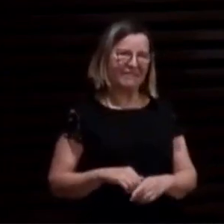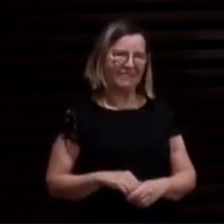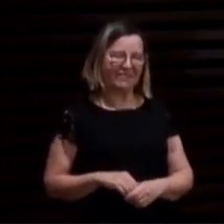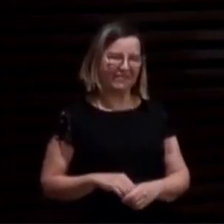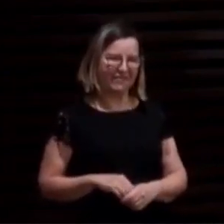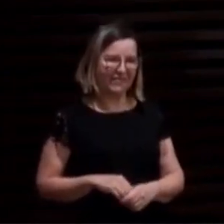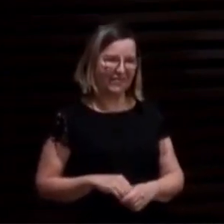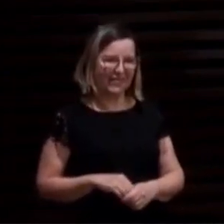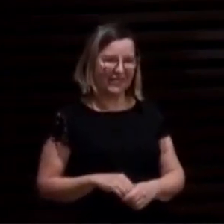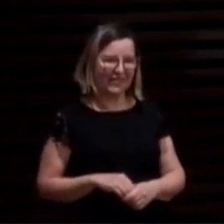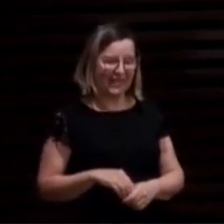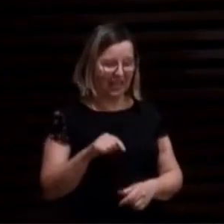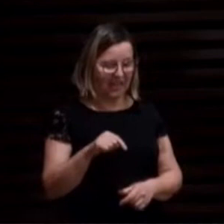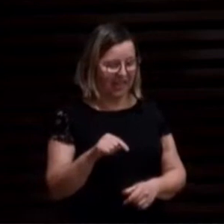ele não está morto.